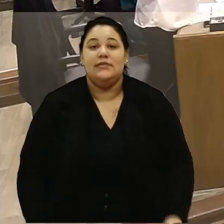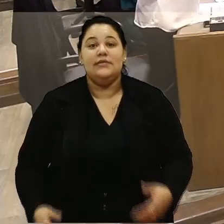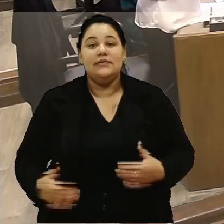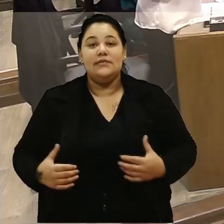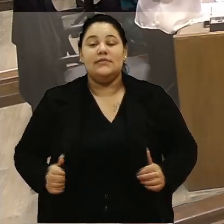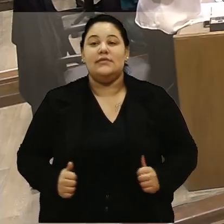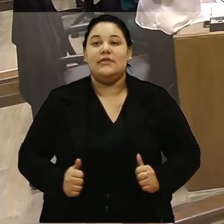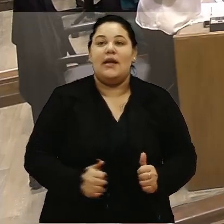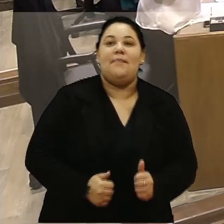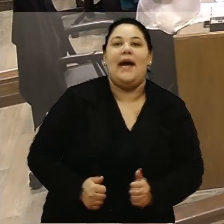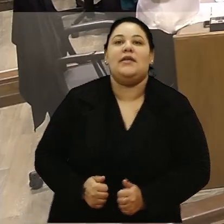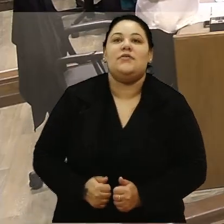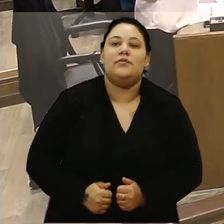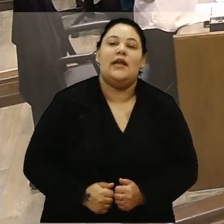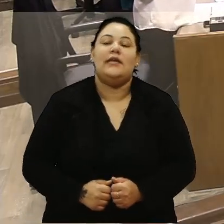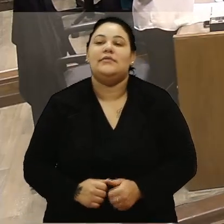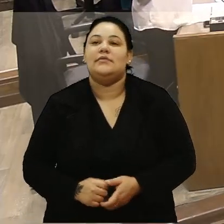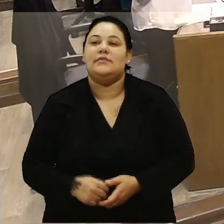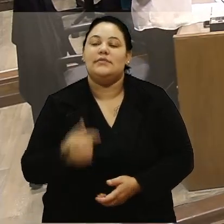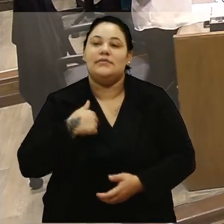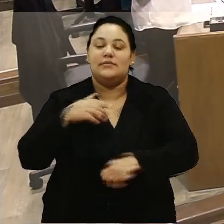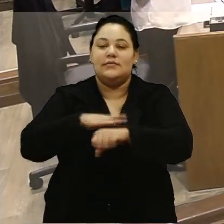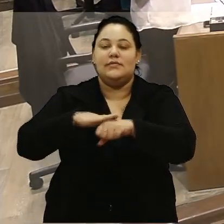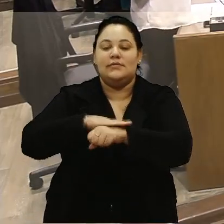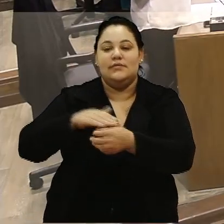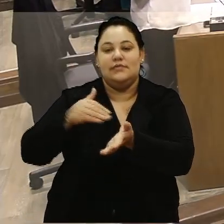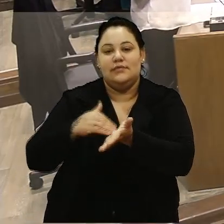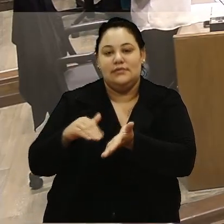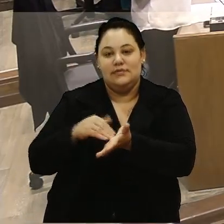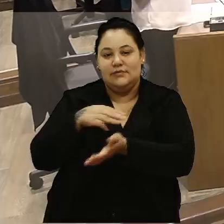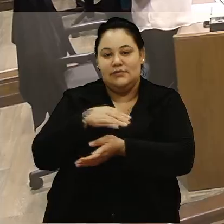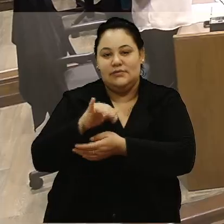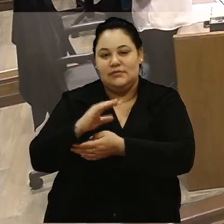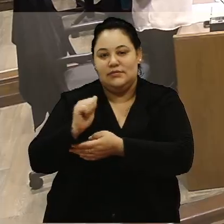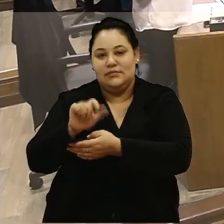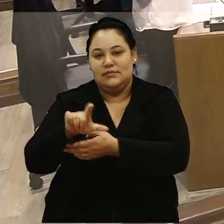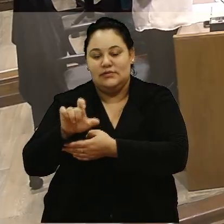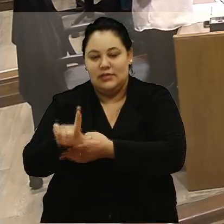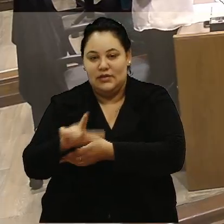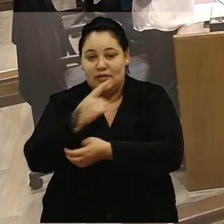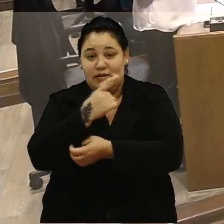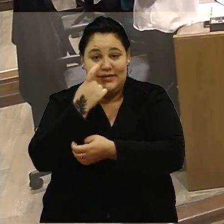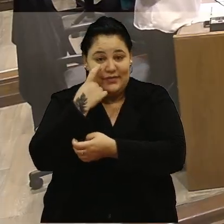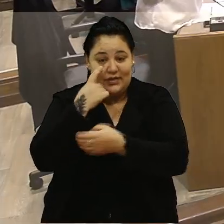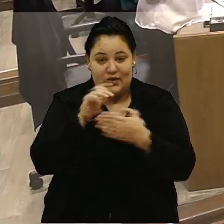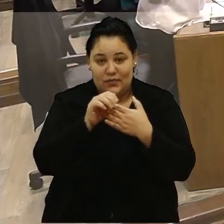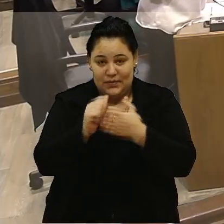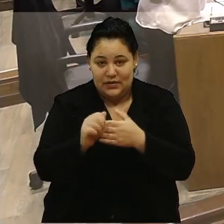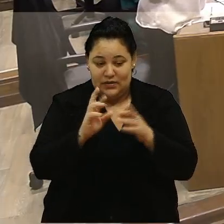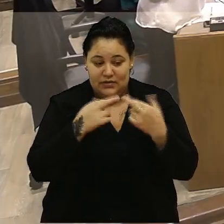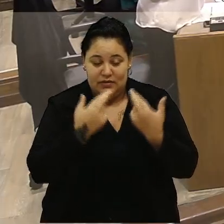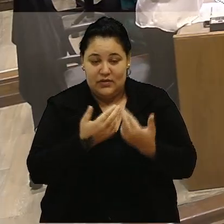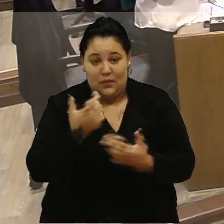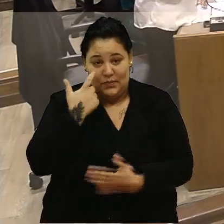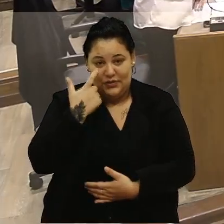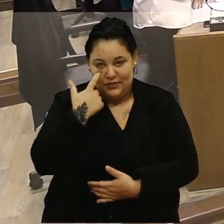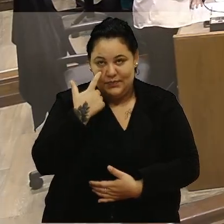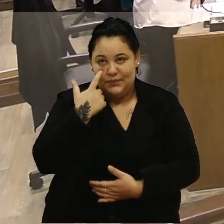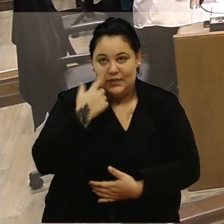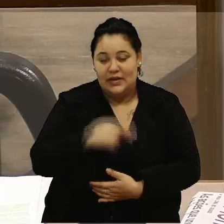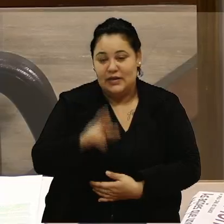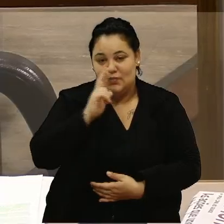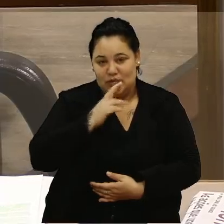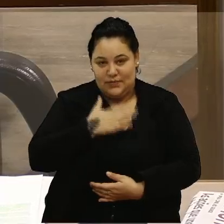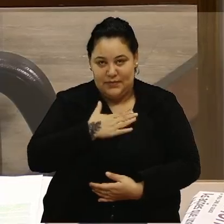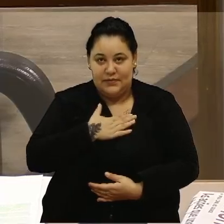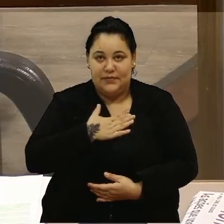estava conversando agora com o secretário Micael, e ele está assistindo a sessão, e eu pedi para que ele assistisse e me desse um retorno. E